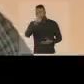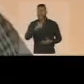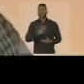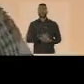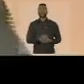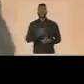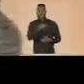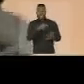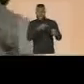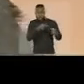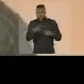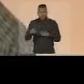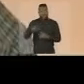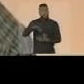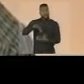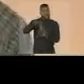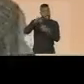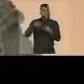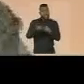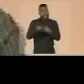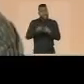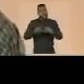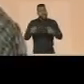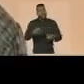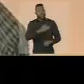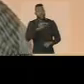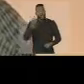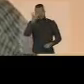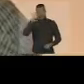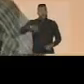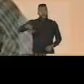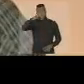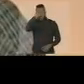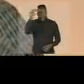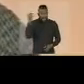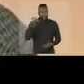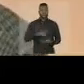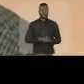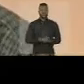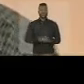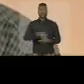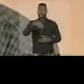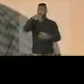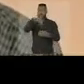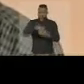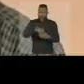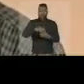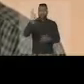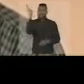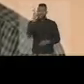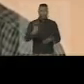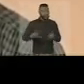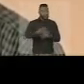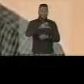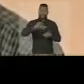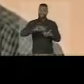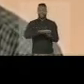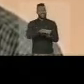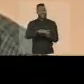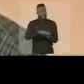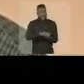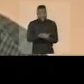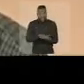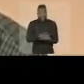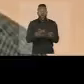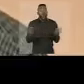Bolsonaro nunca escondeu o que é contra a democracia e defendeu a morte, até de inocentes. Através do voto, você não vai mudar nada